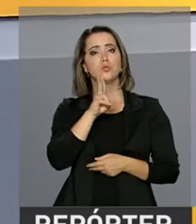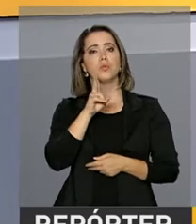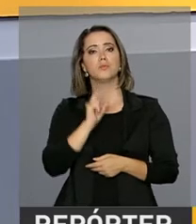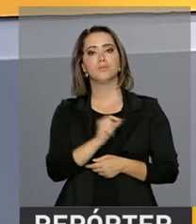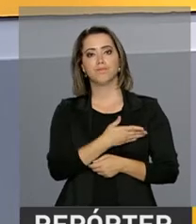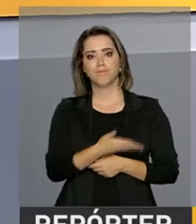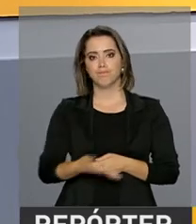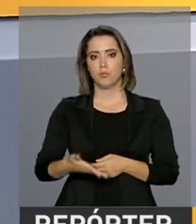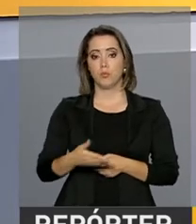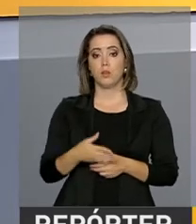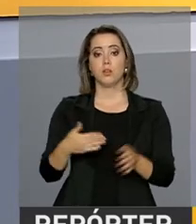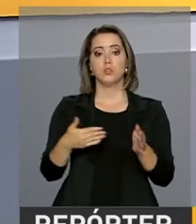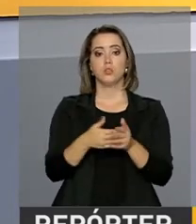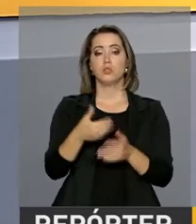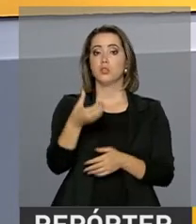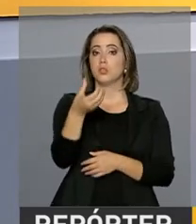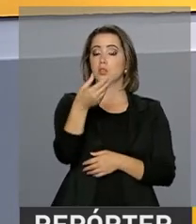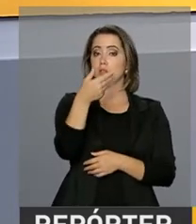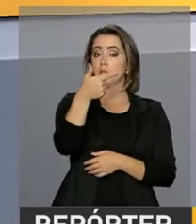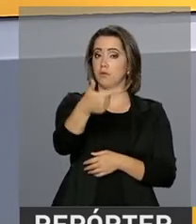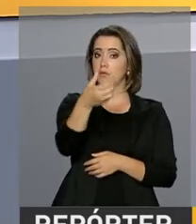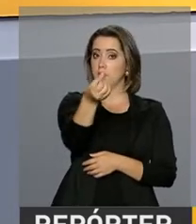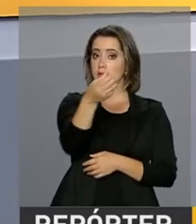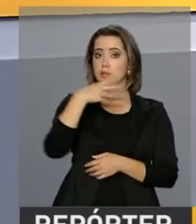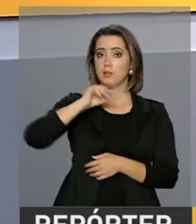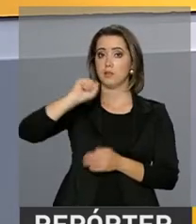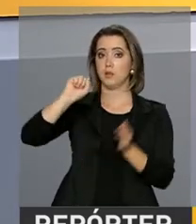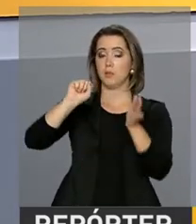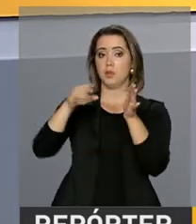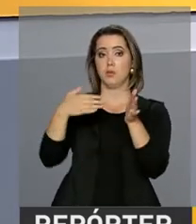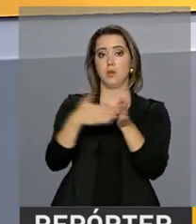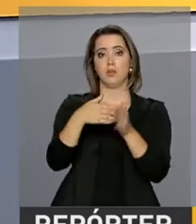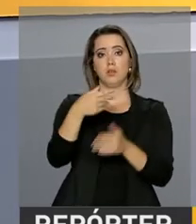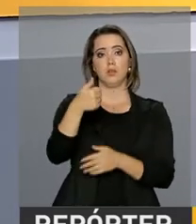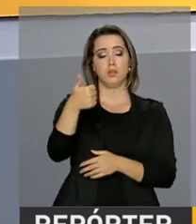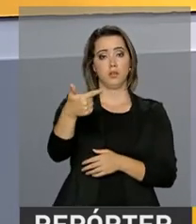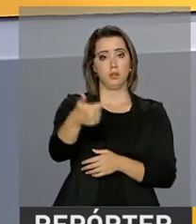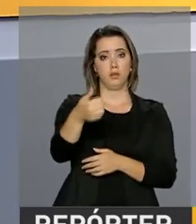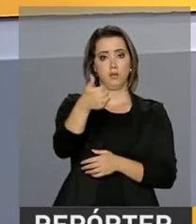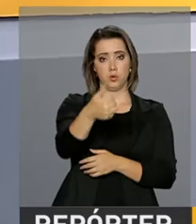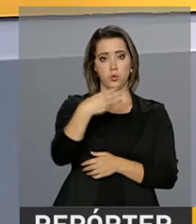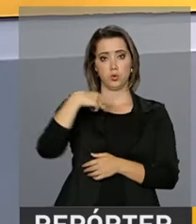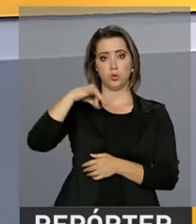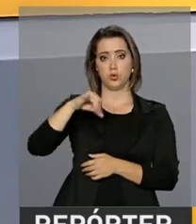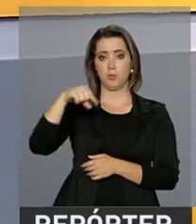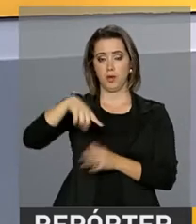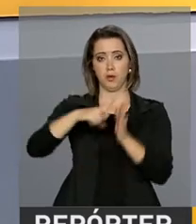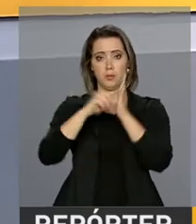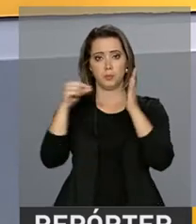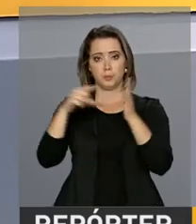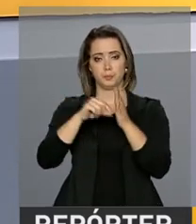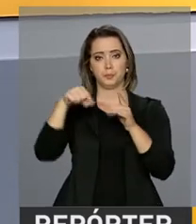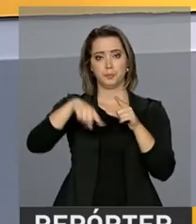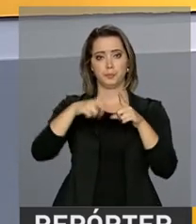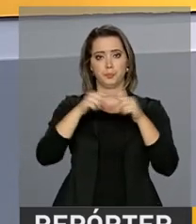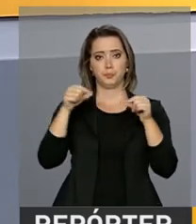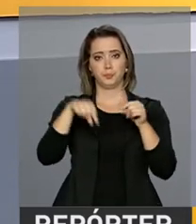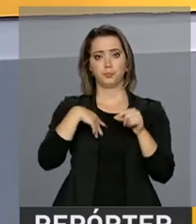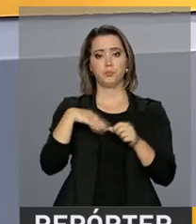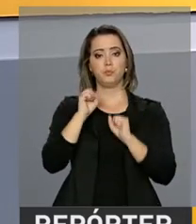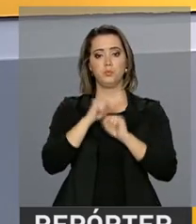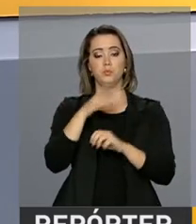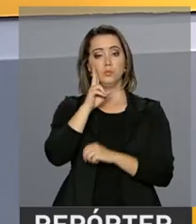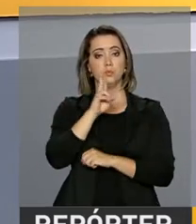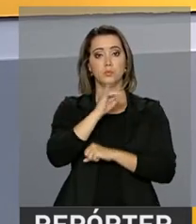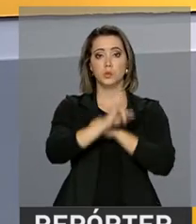exposição acontece de 26 de abril a 21 de maio no Palácio do Planalto, aqui em Brasília. Mais informações sobre o acervo do